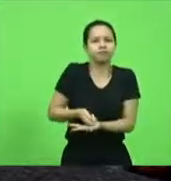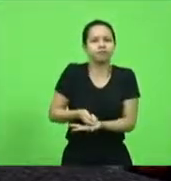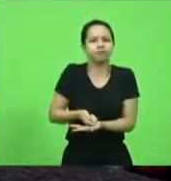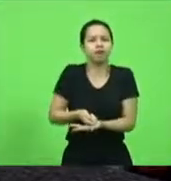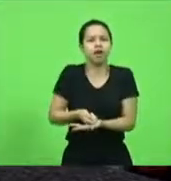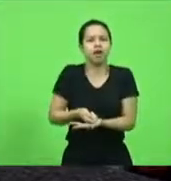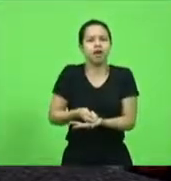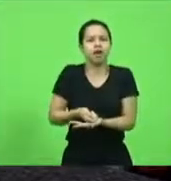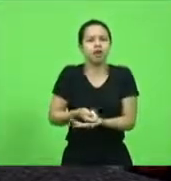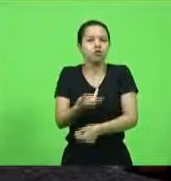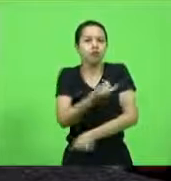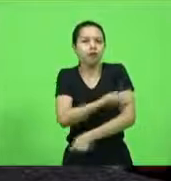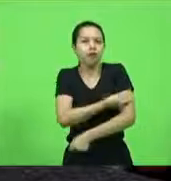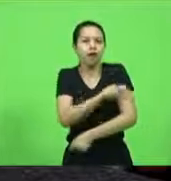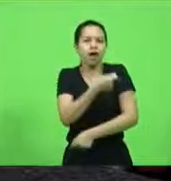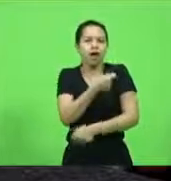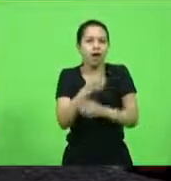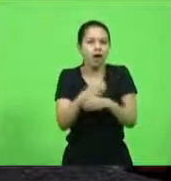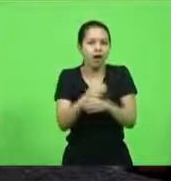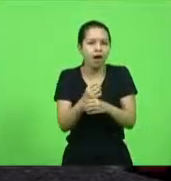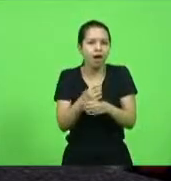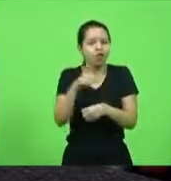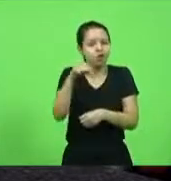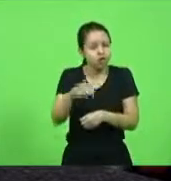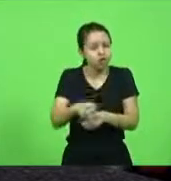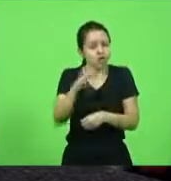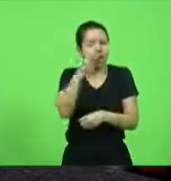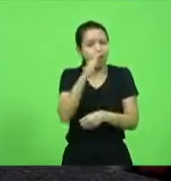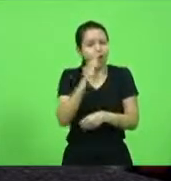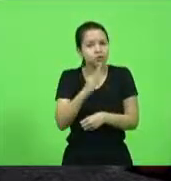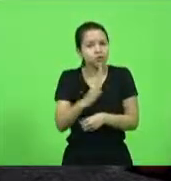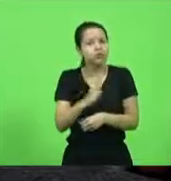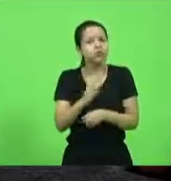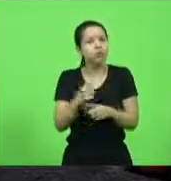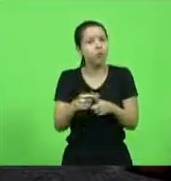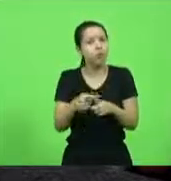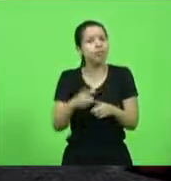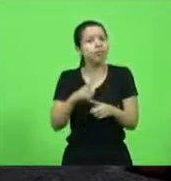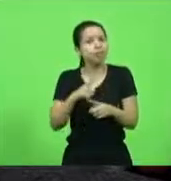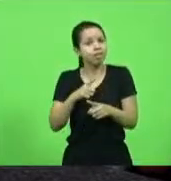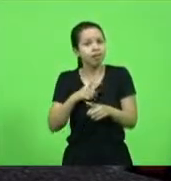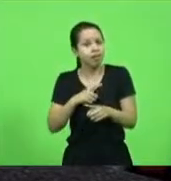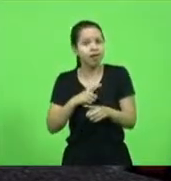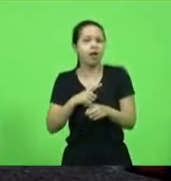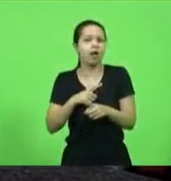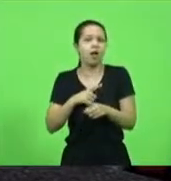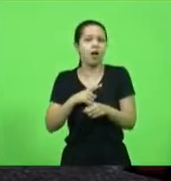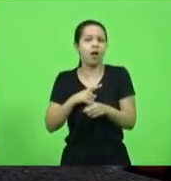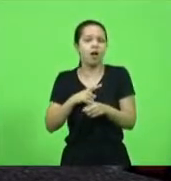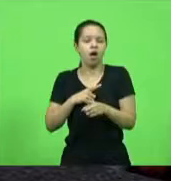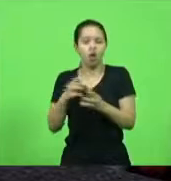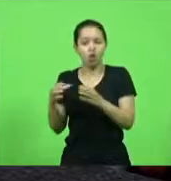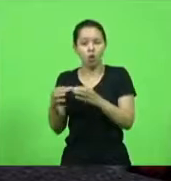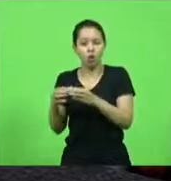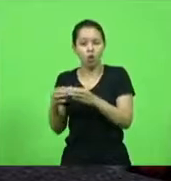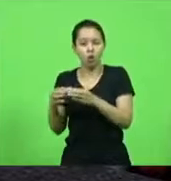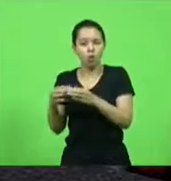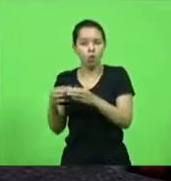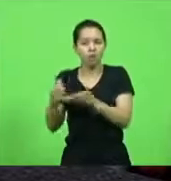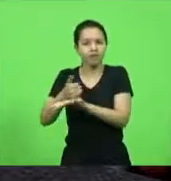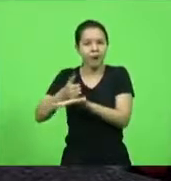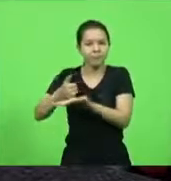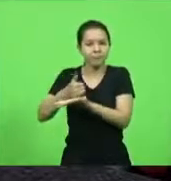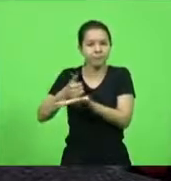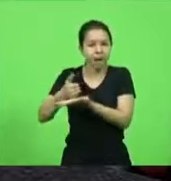Brasil, quando tem farmacêuticas que estão com vacinas já liberadas e